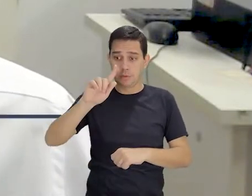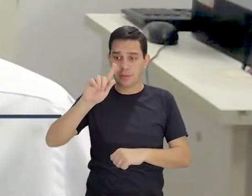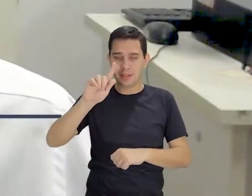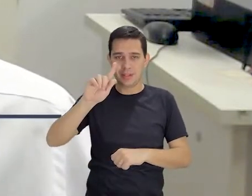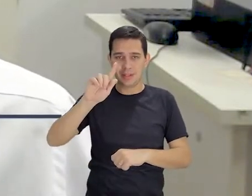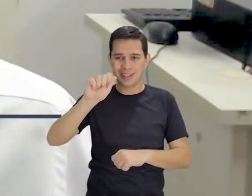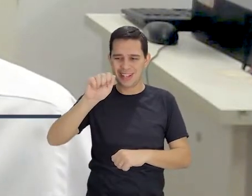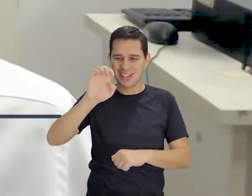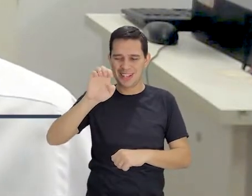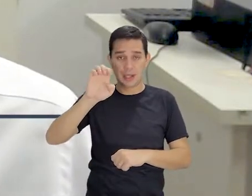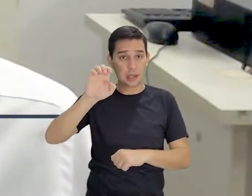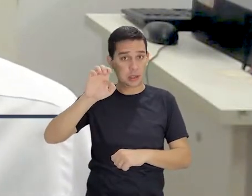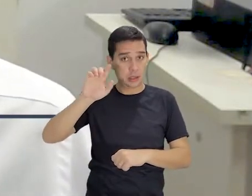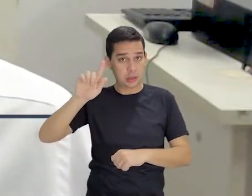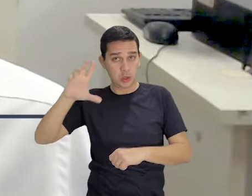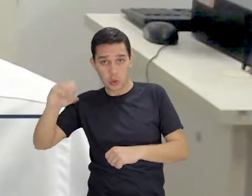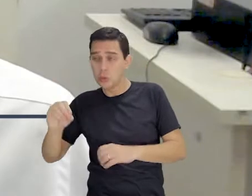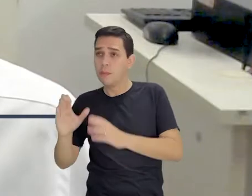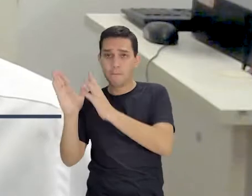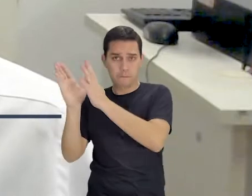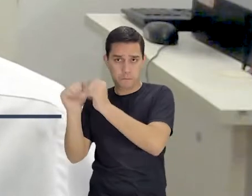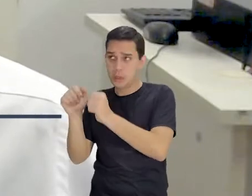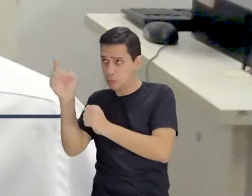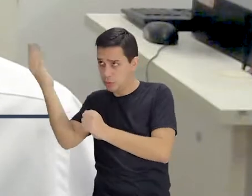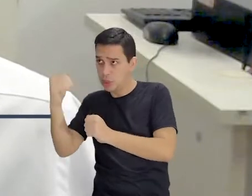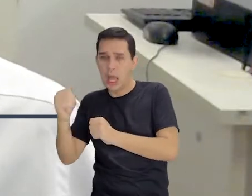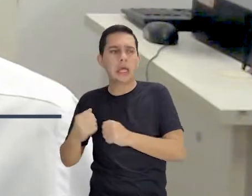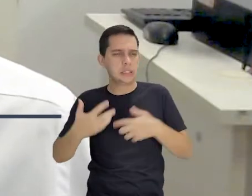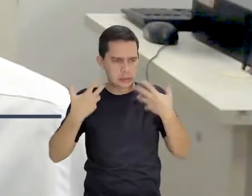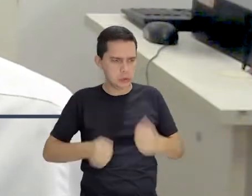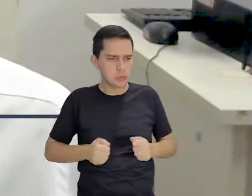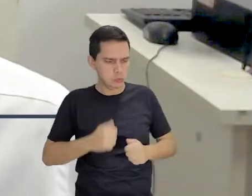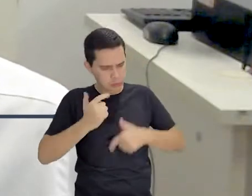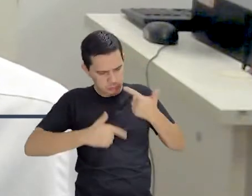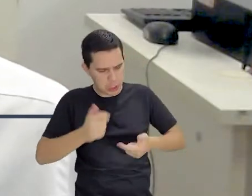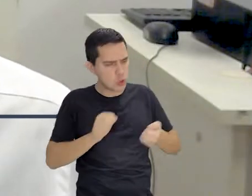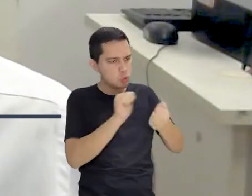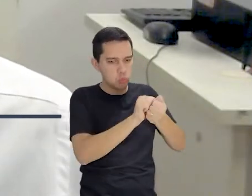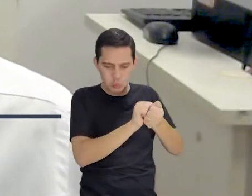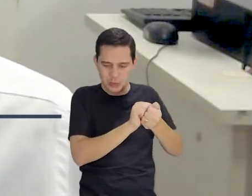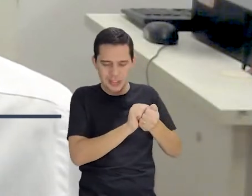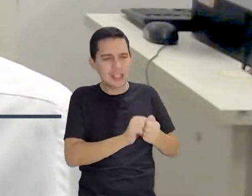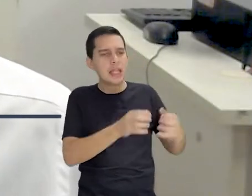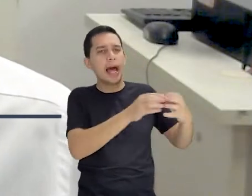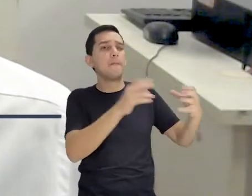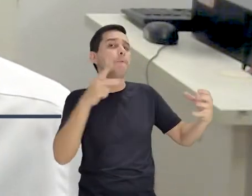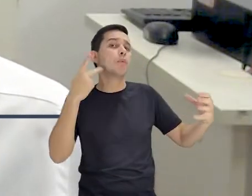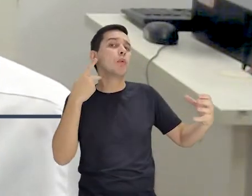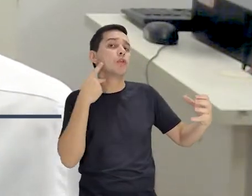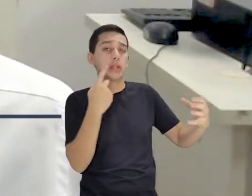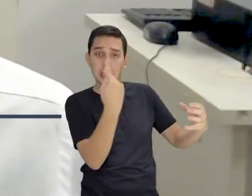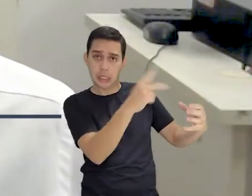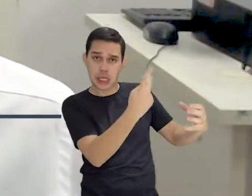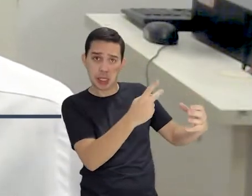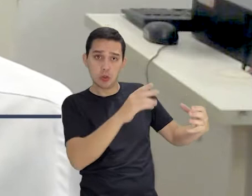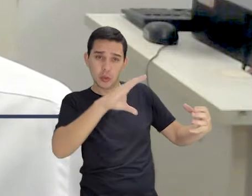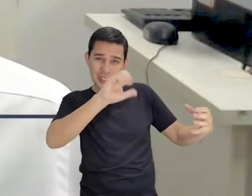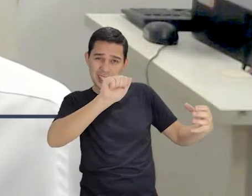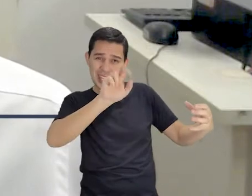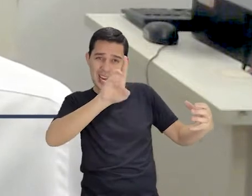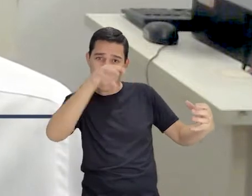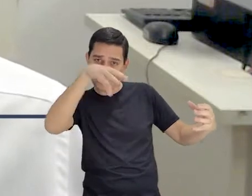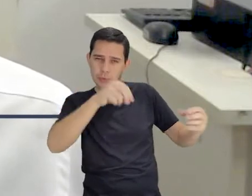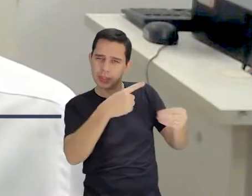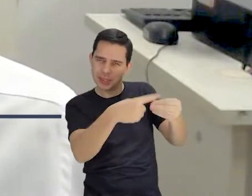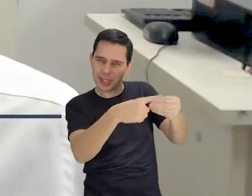GAECO. O GAECO não trabalhou sozinho nessa segunda fase, e essa parceria entre a Promotoria de Justiça do Carmo com